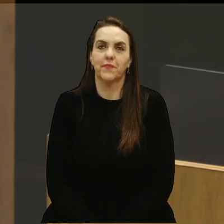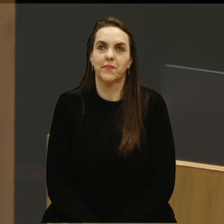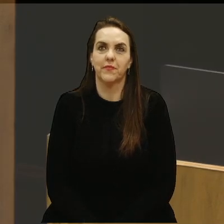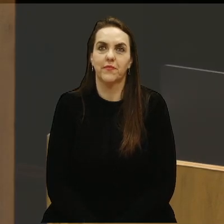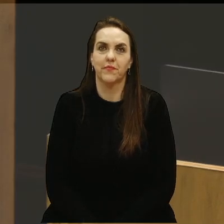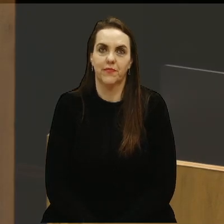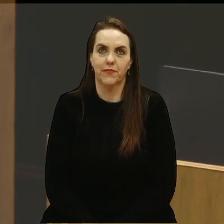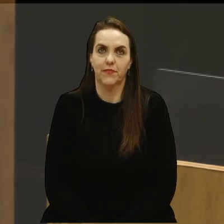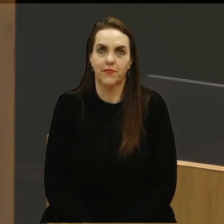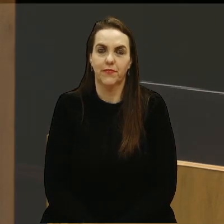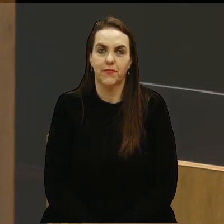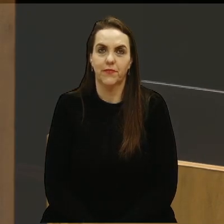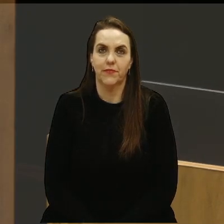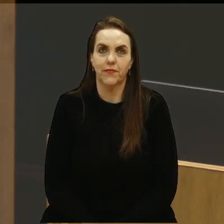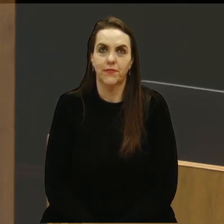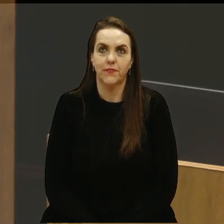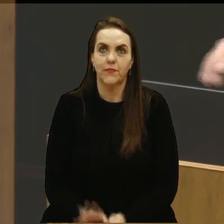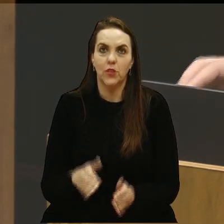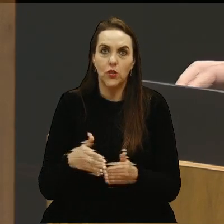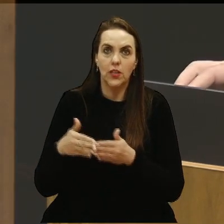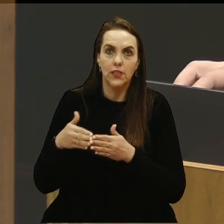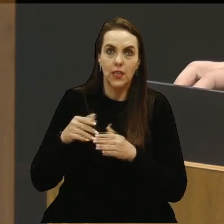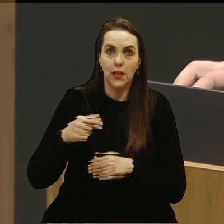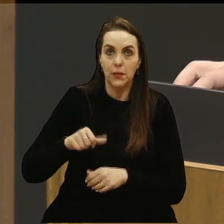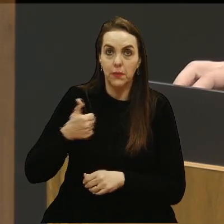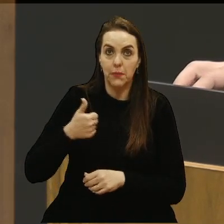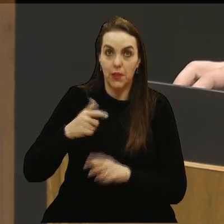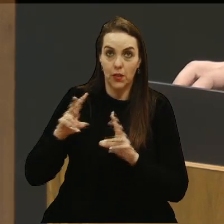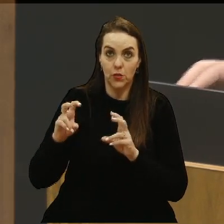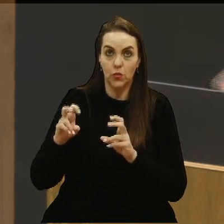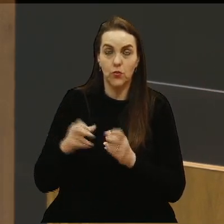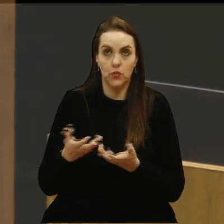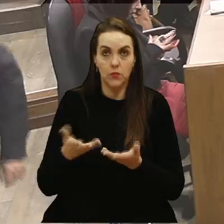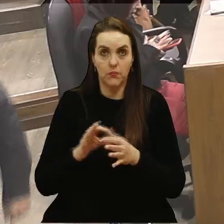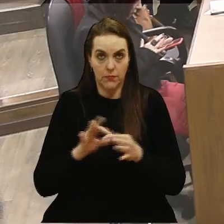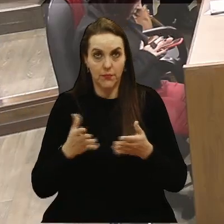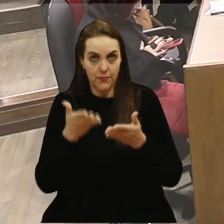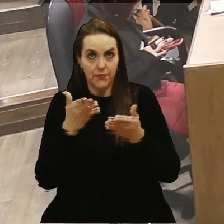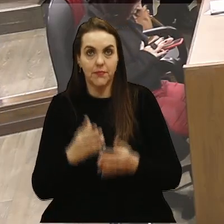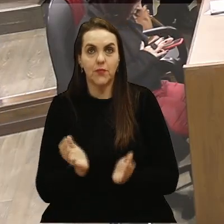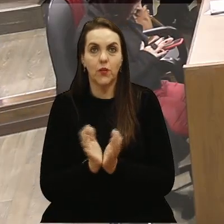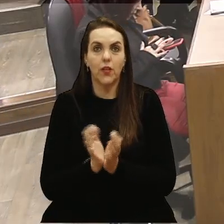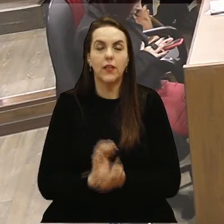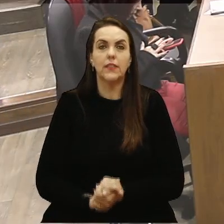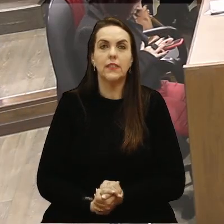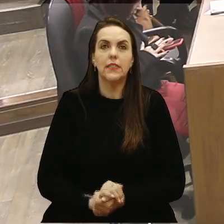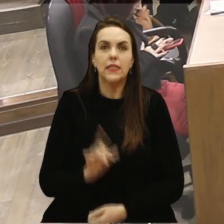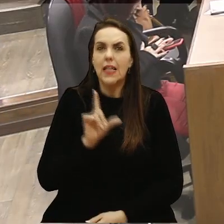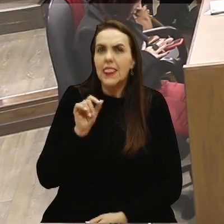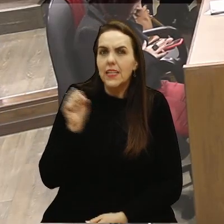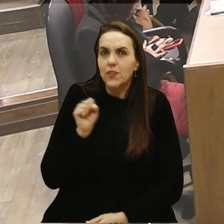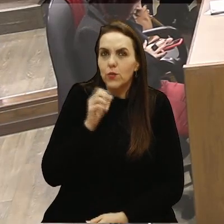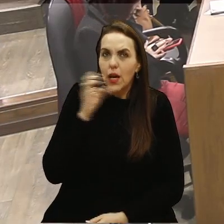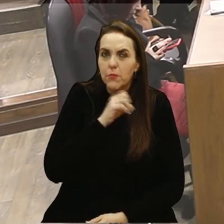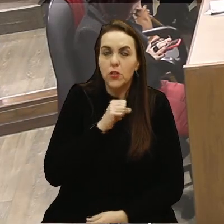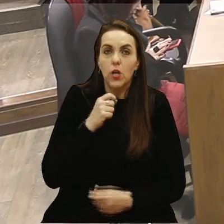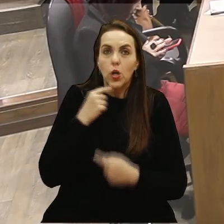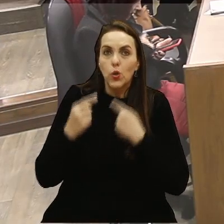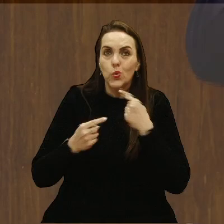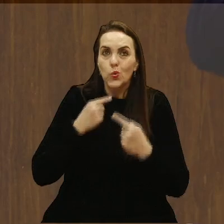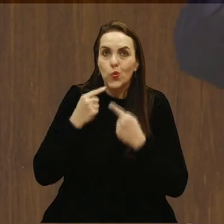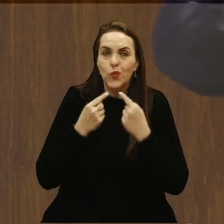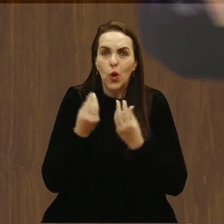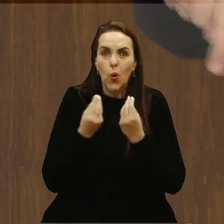Vereador Ramon, se o senhor me permitiu uma parte sobre o primeiro assunto. 1 minuto, por gentileza, meu colega. 10 segundos, eu só fiquei com dúvida de como se daria o